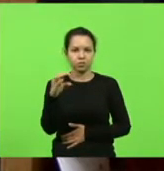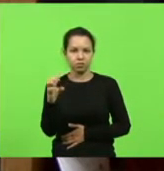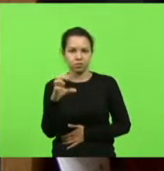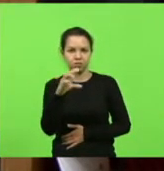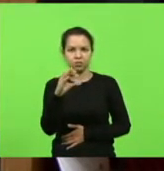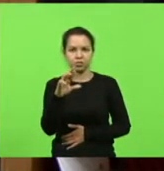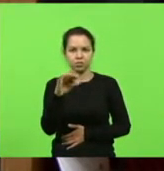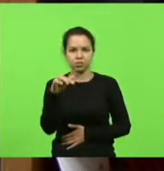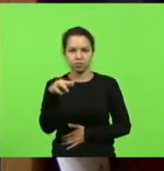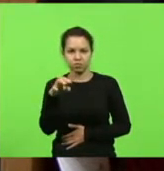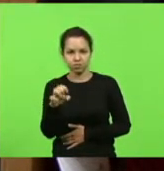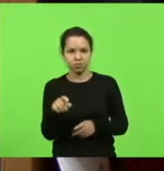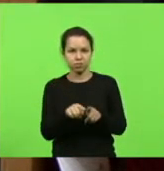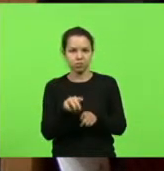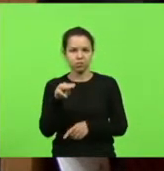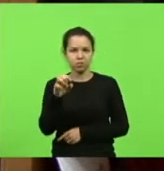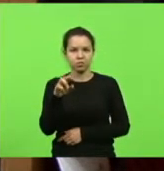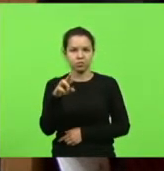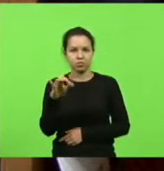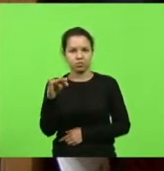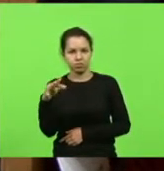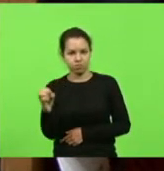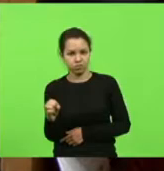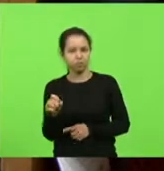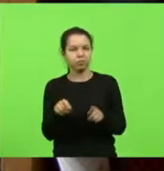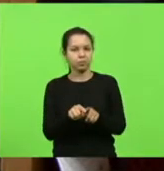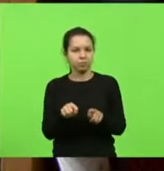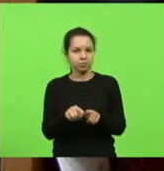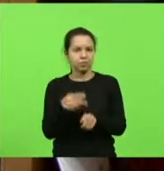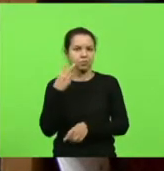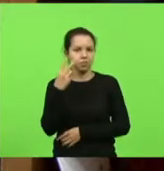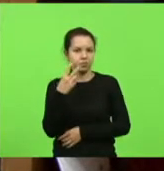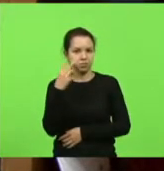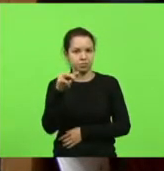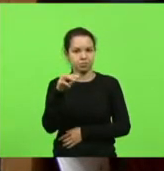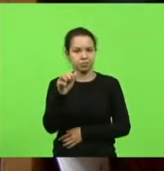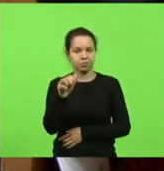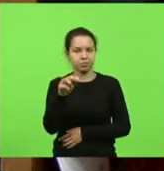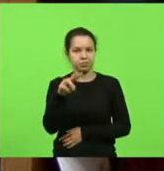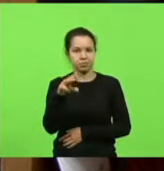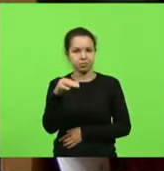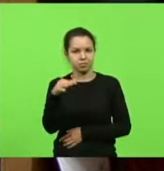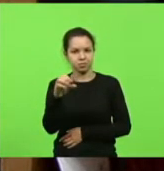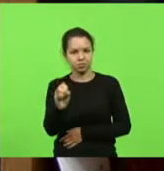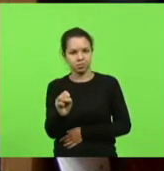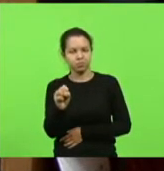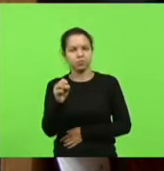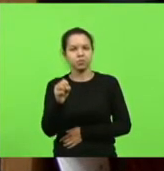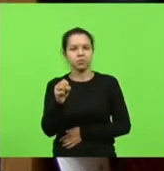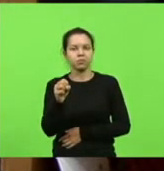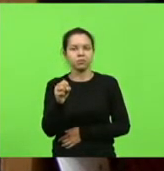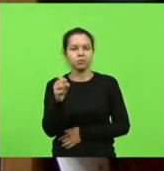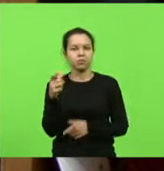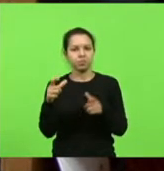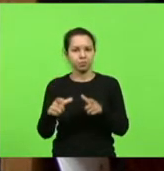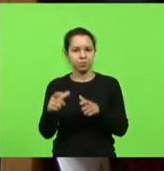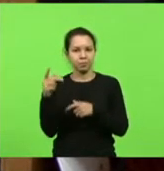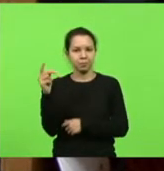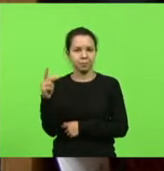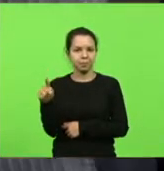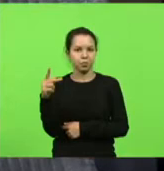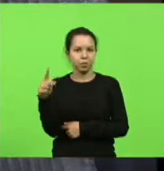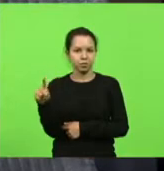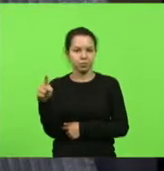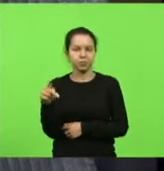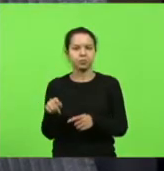aqui. Também o vereador Marcos de Pomerode, que se encontra aqui com a gente, que tivemos a oportunidade de conversar.